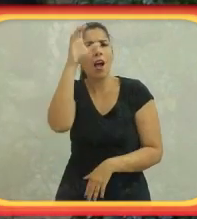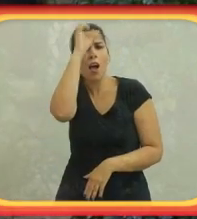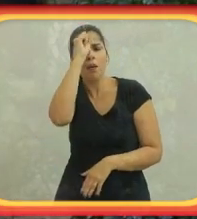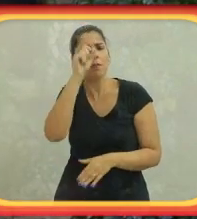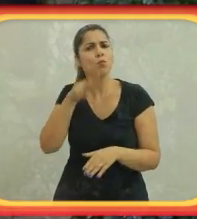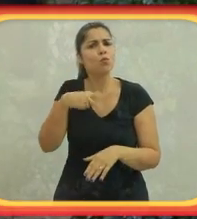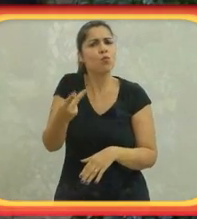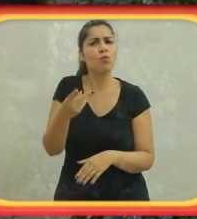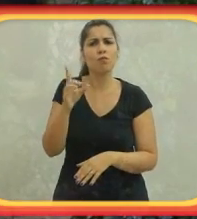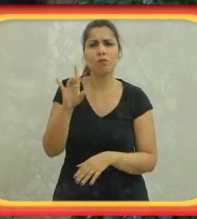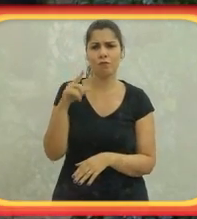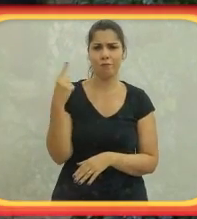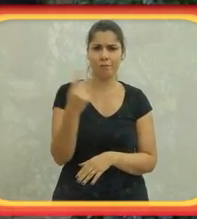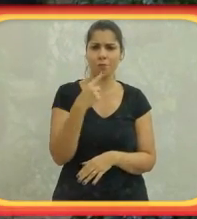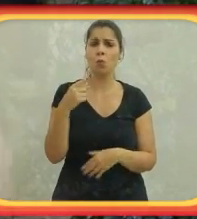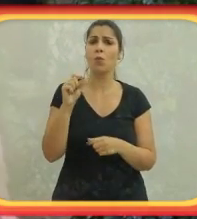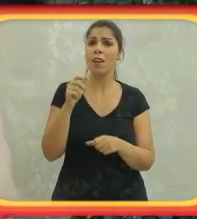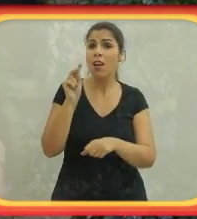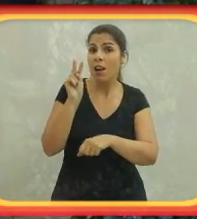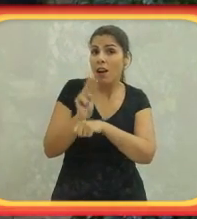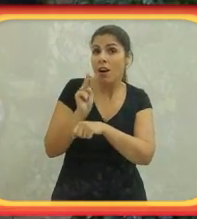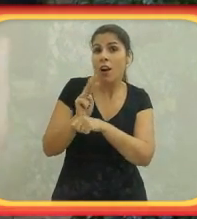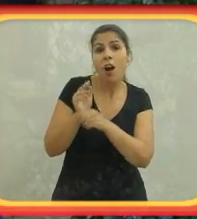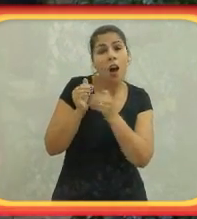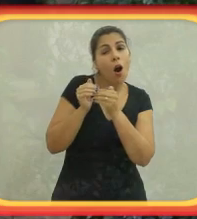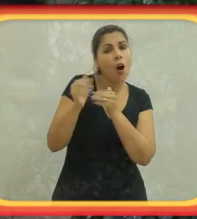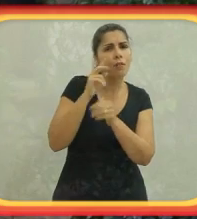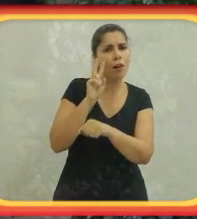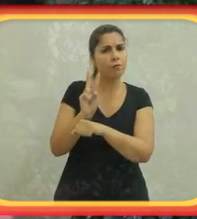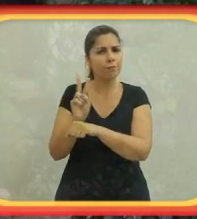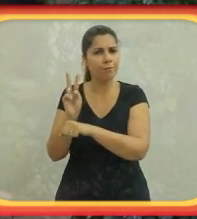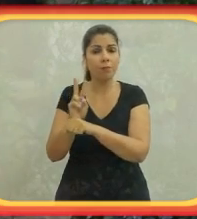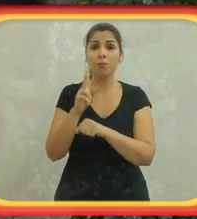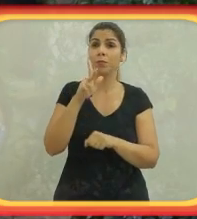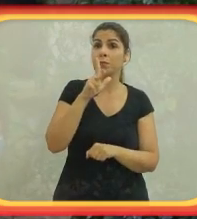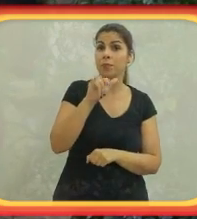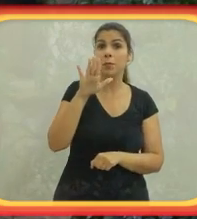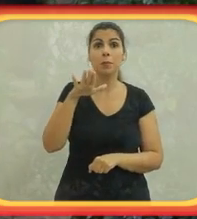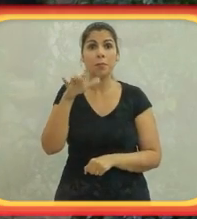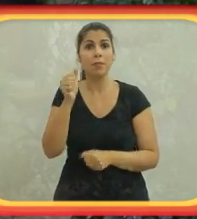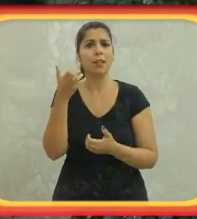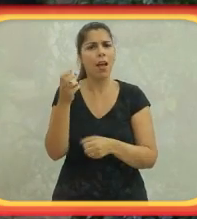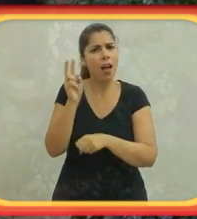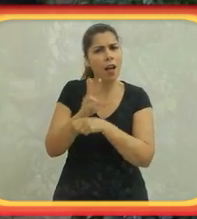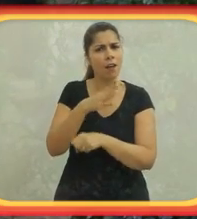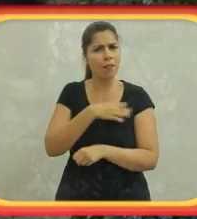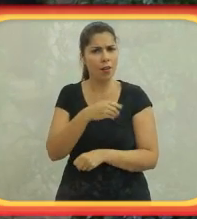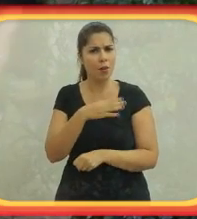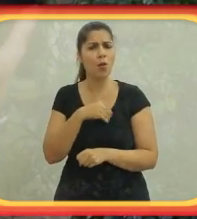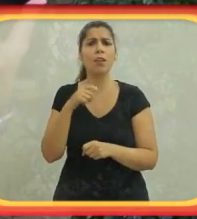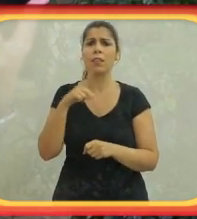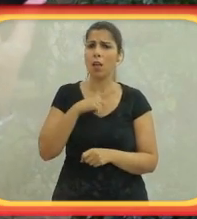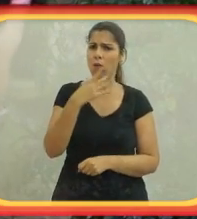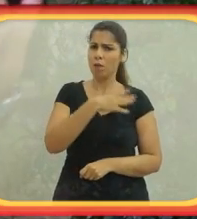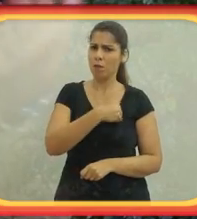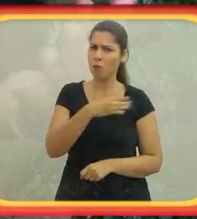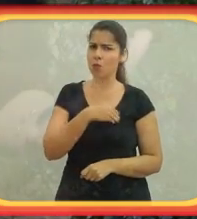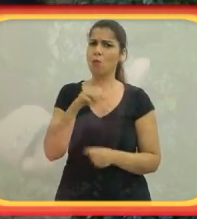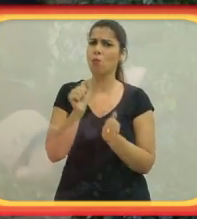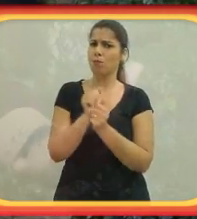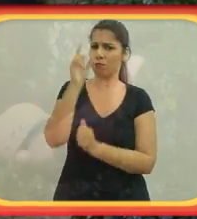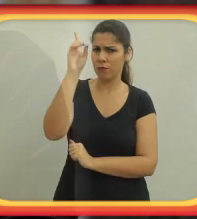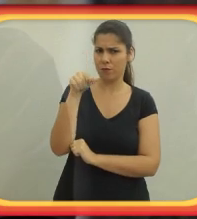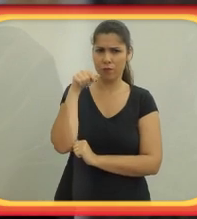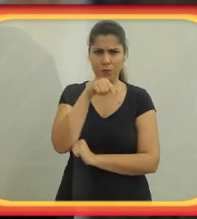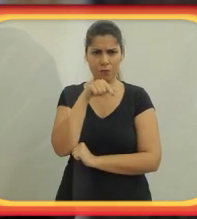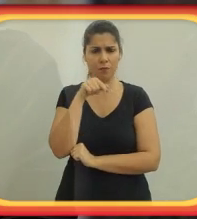Tem que deixar ele aprender a se virar de alguma forma. tem que ser uma proteção, assim, de